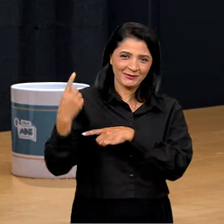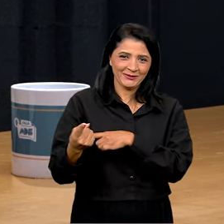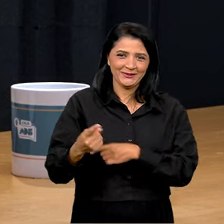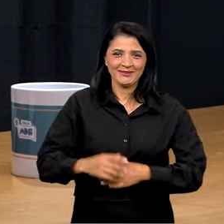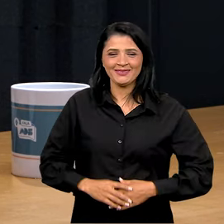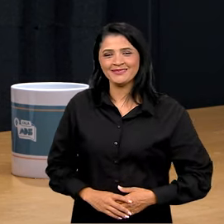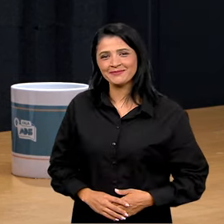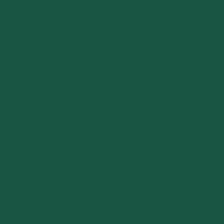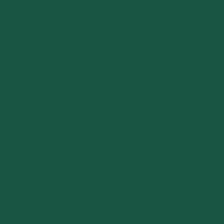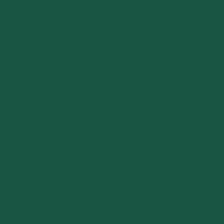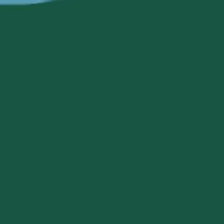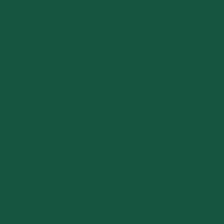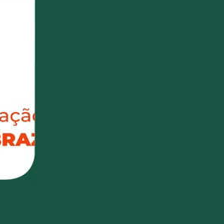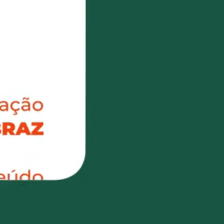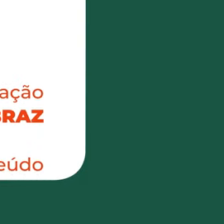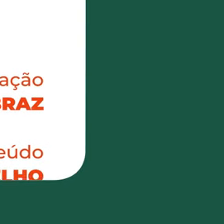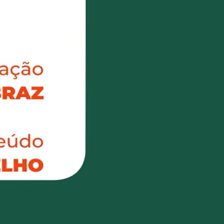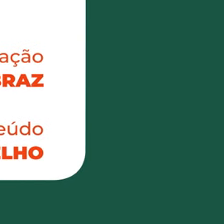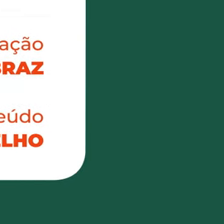próximo